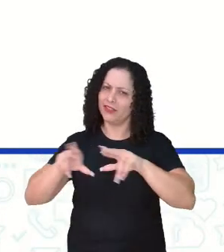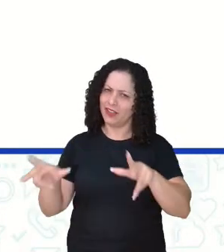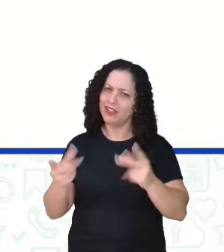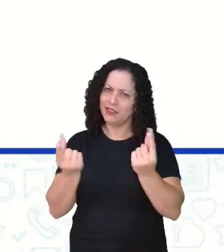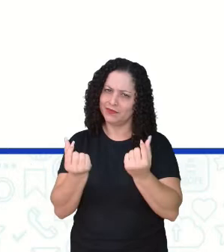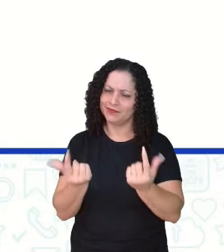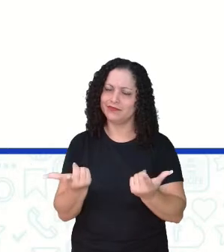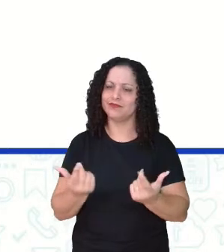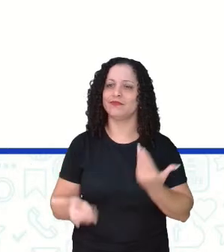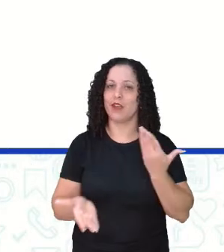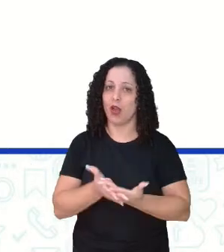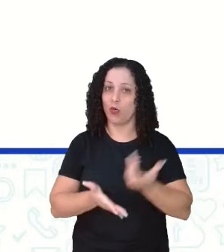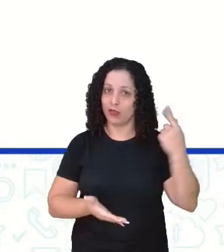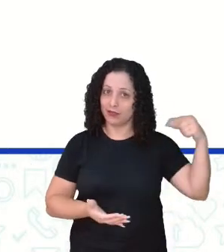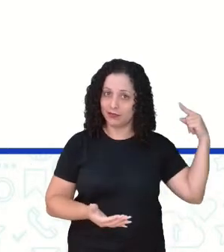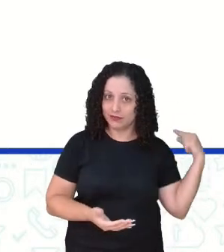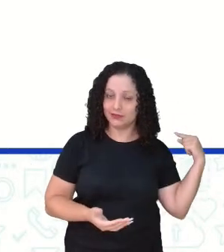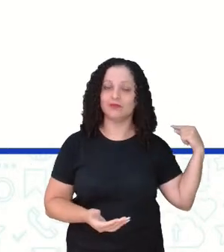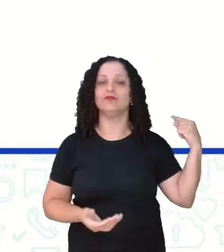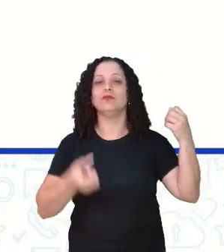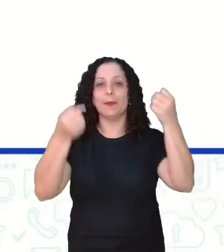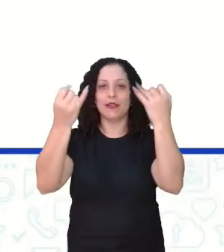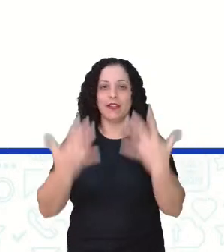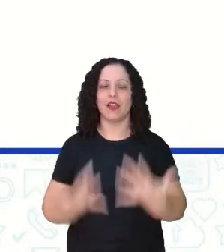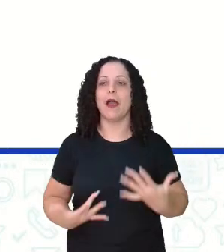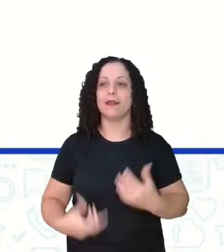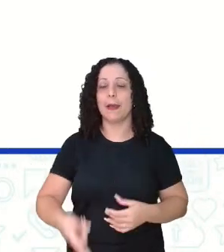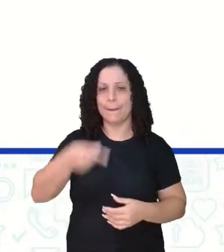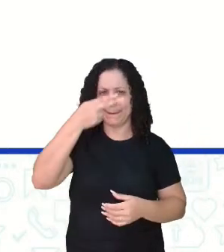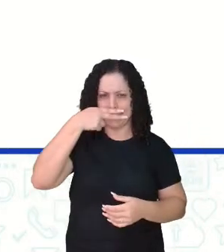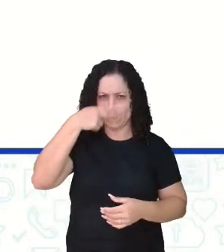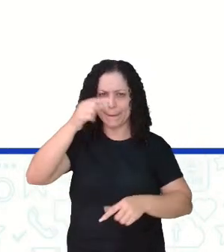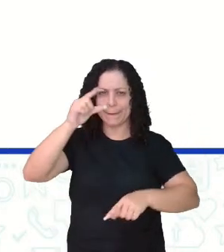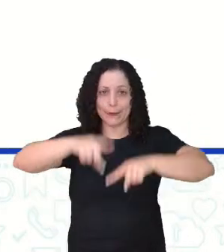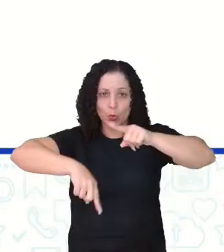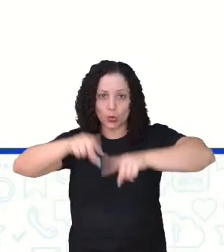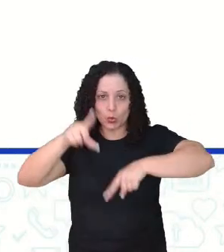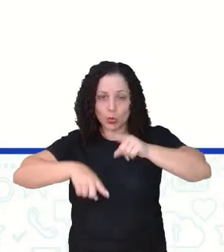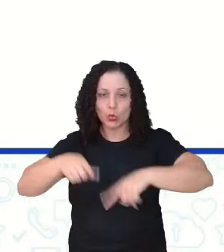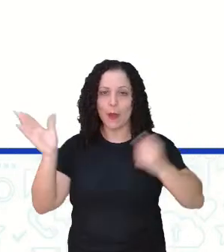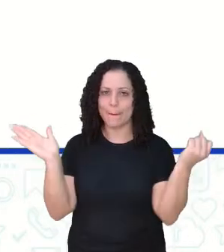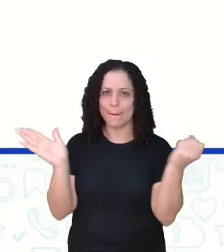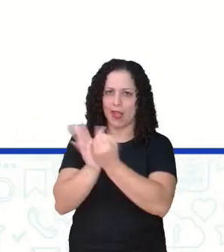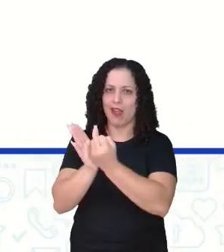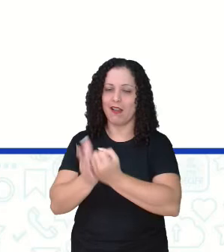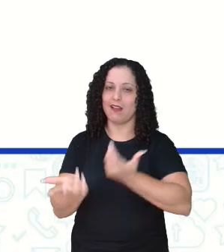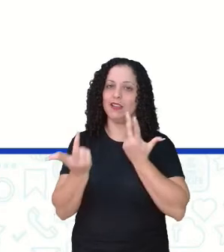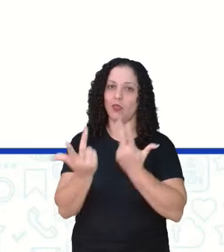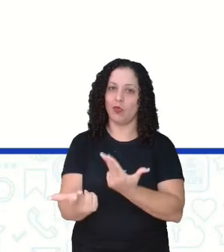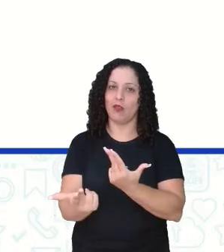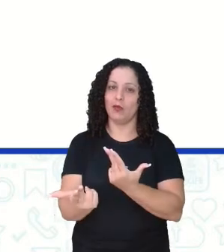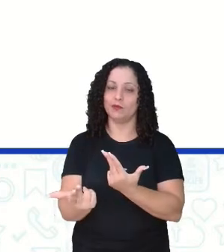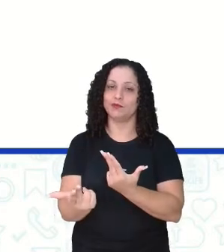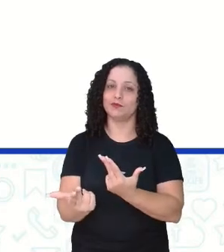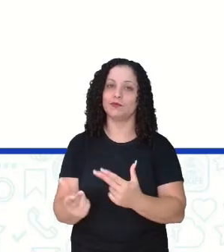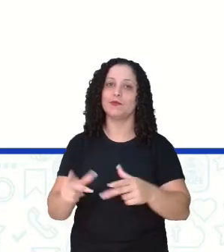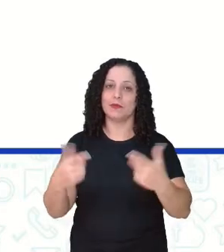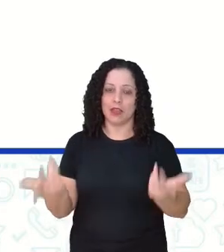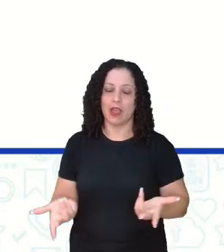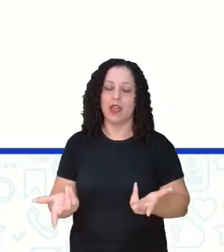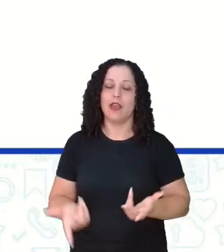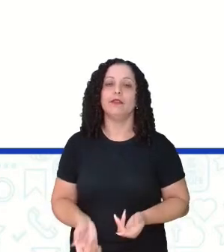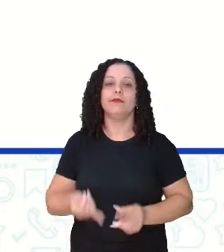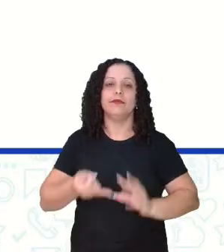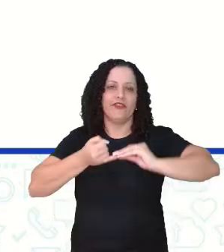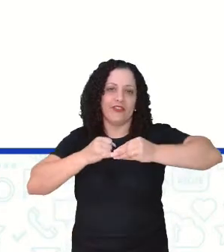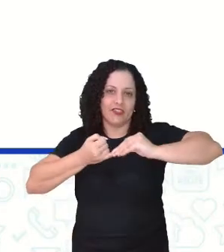passada, estamos falando aí do mesmo item, da mesma marca, tudo igualzinho, certo? Do mesmo pacotinho de feijão